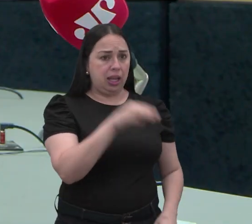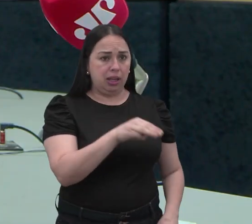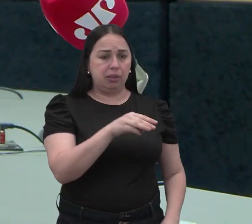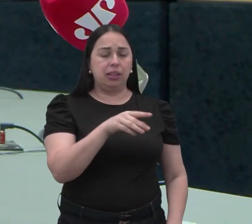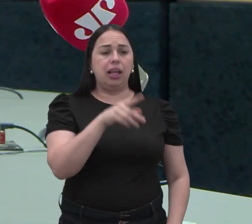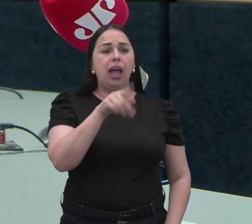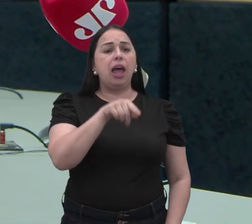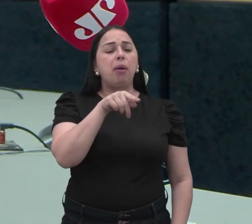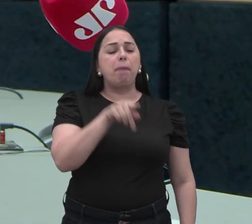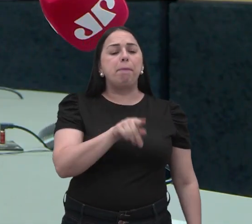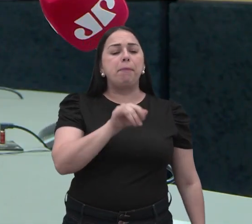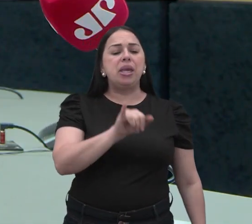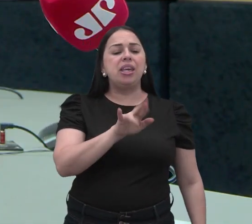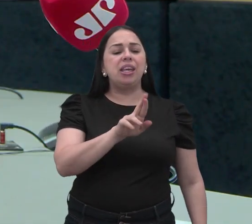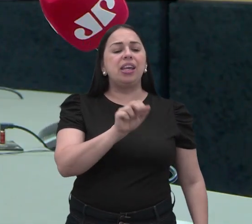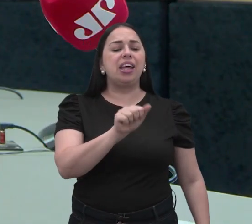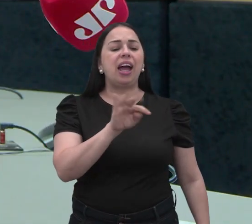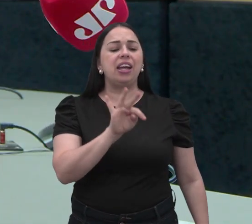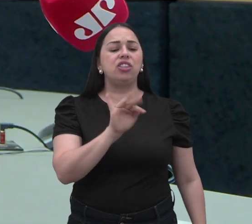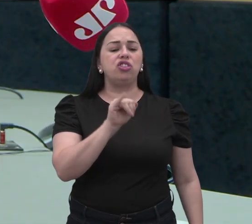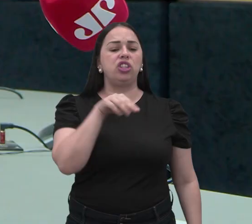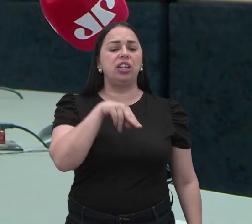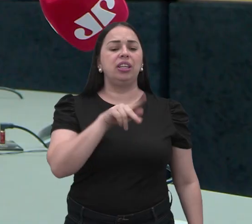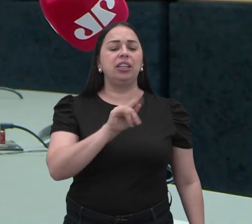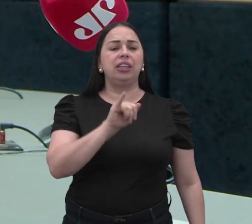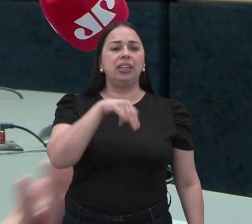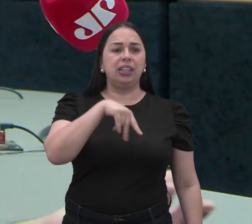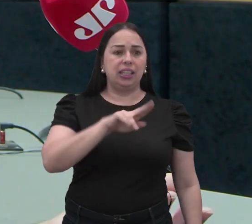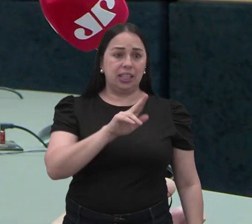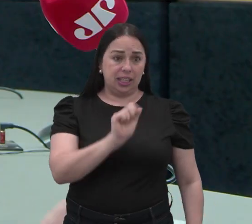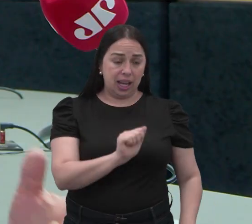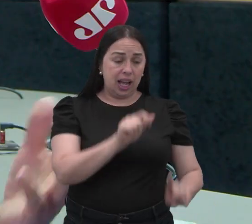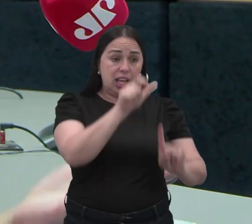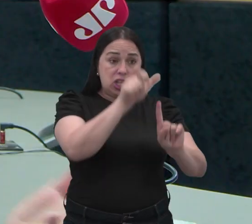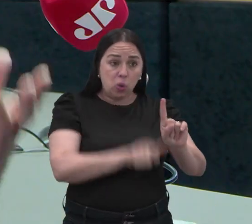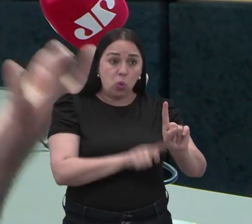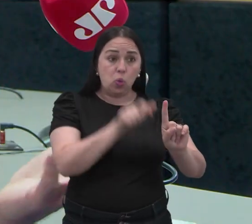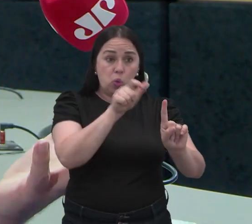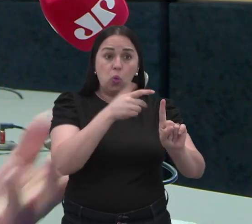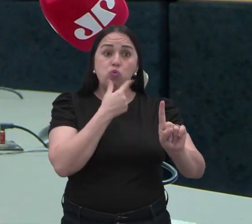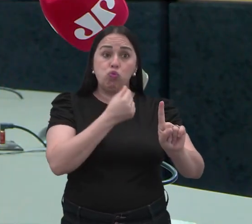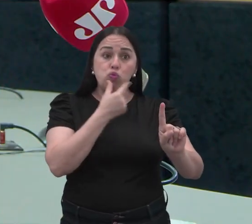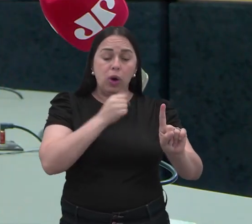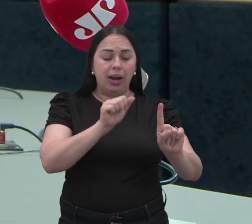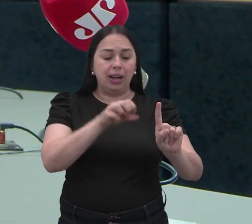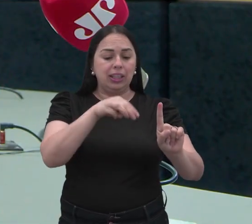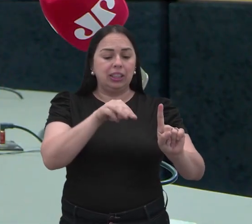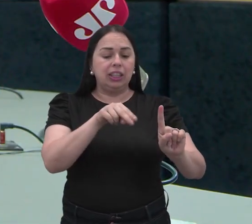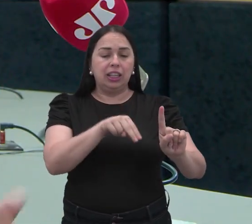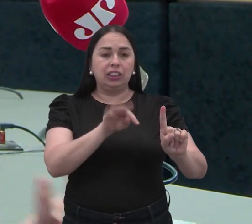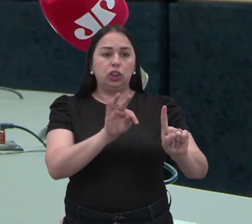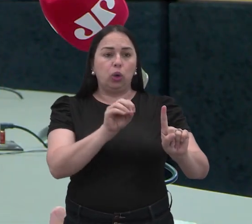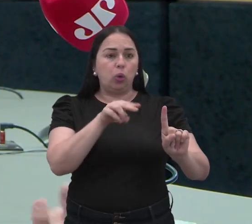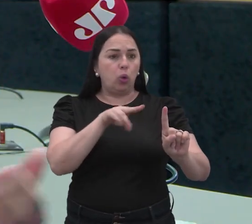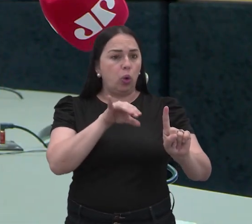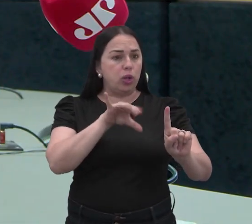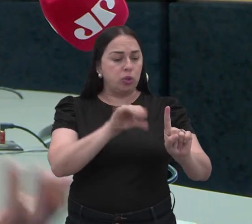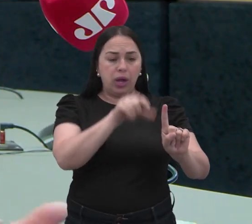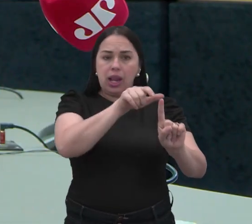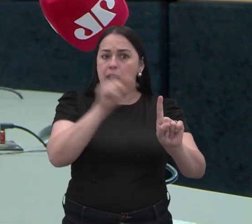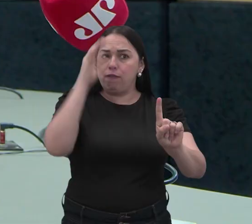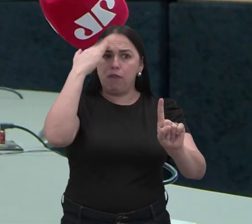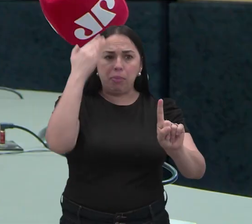era Piratininga, era uma referência aqui na nossa cidade, e o Antônio Leite era o cara, né? E eu lembro que eu cheguei,